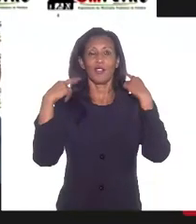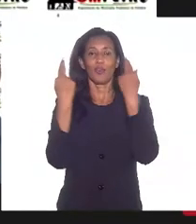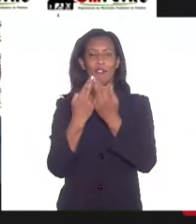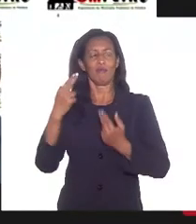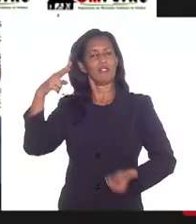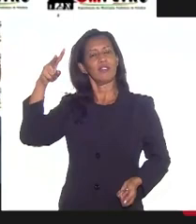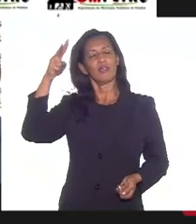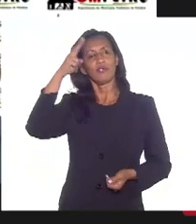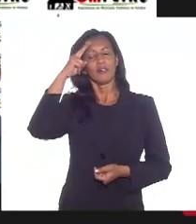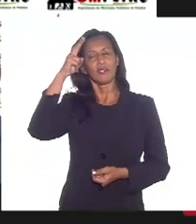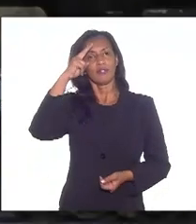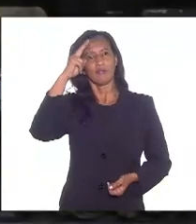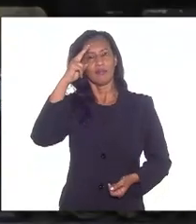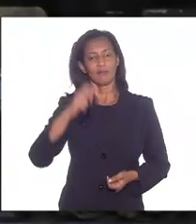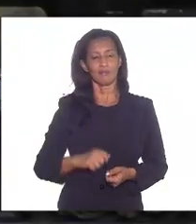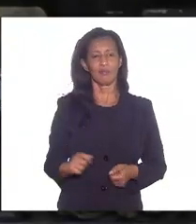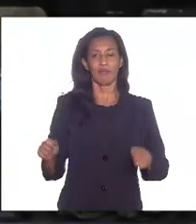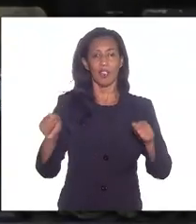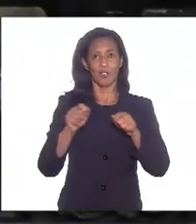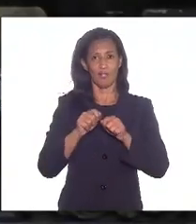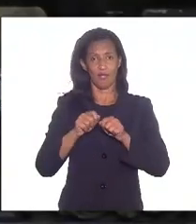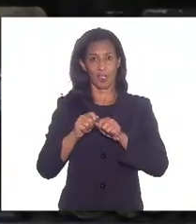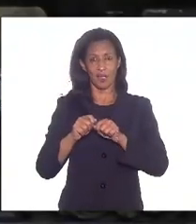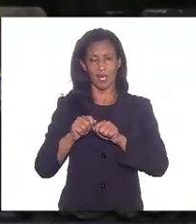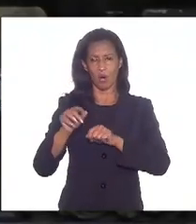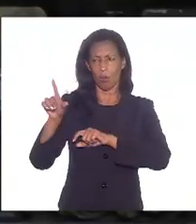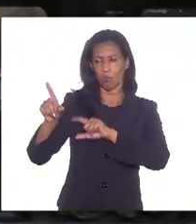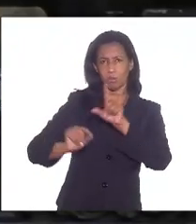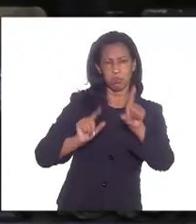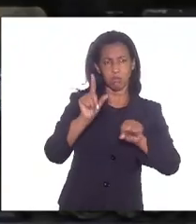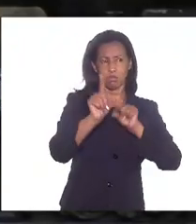segunda-feira fazer uma preleção